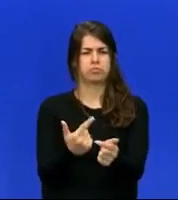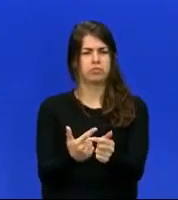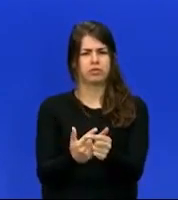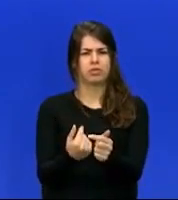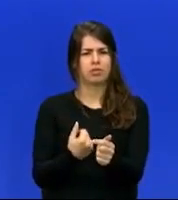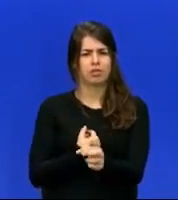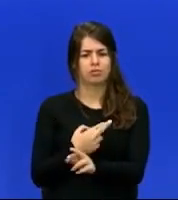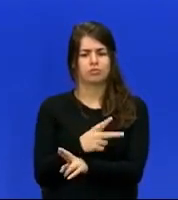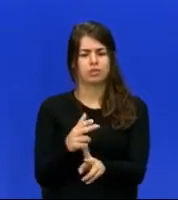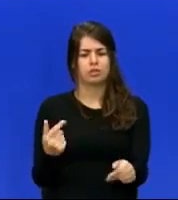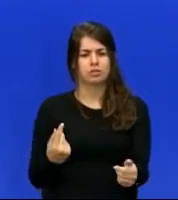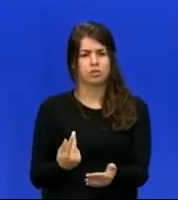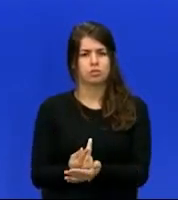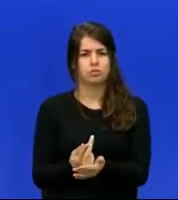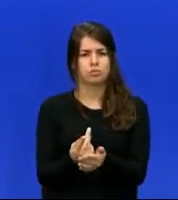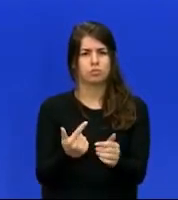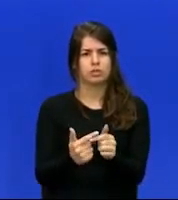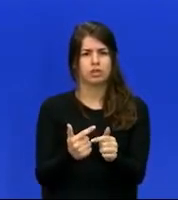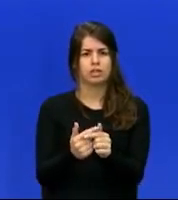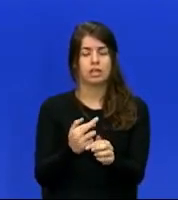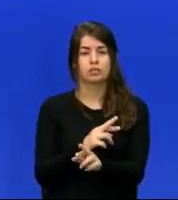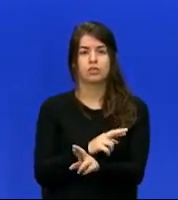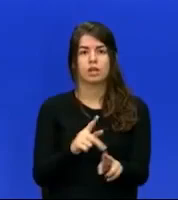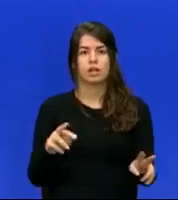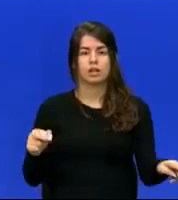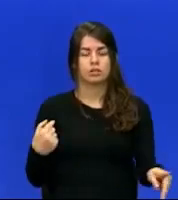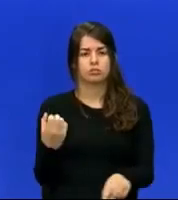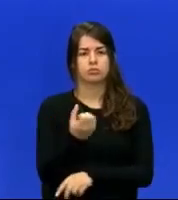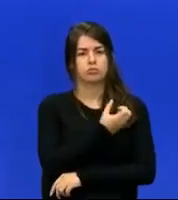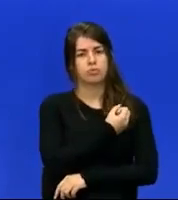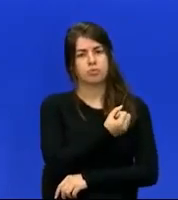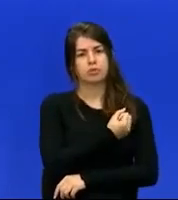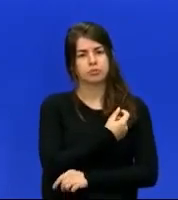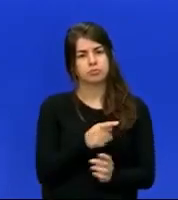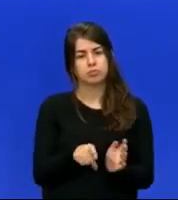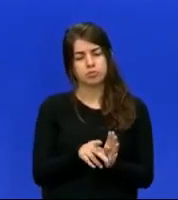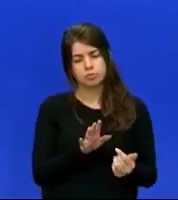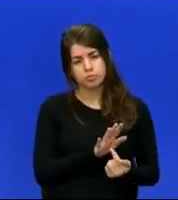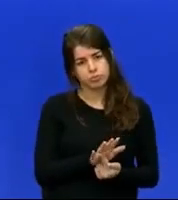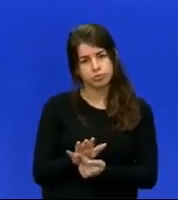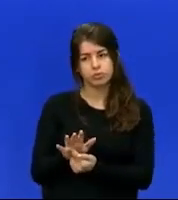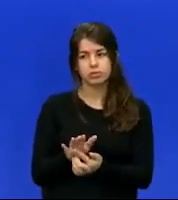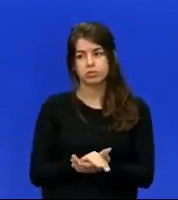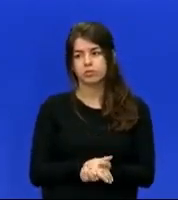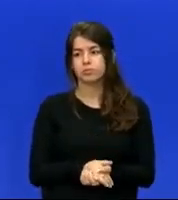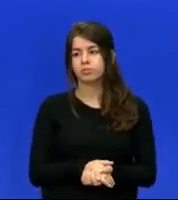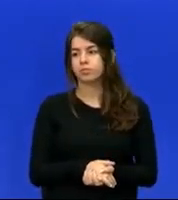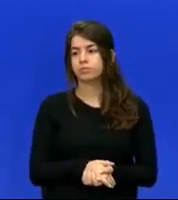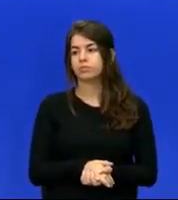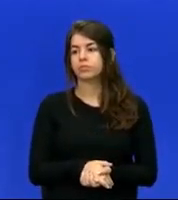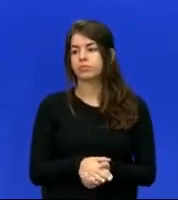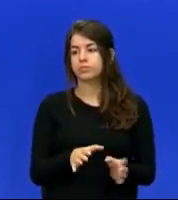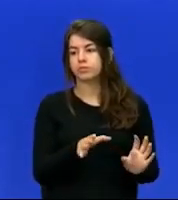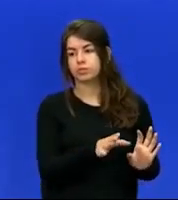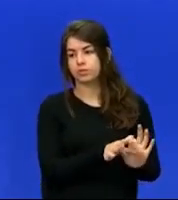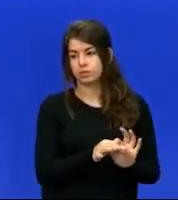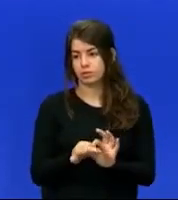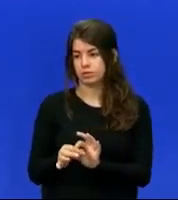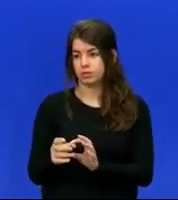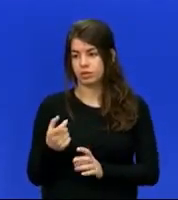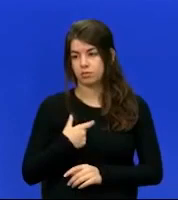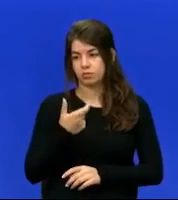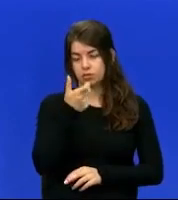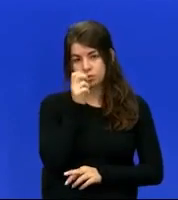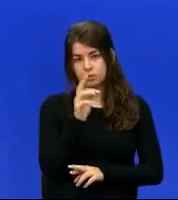variável contínua? Porque eu tenho N números, N valores representando dentro da minha contexto das minhas